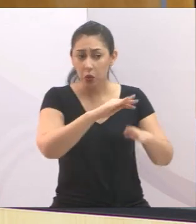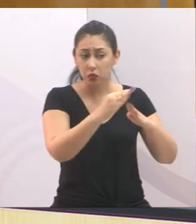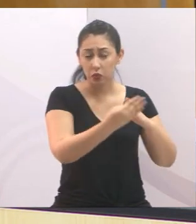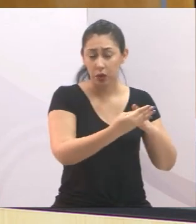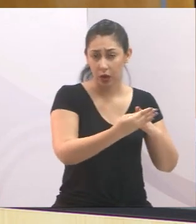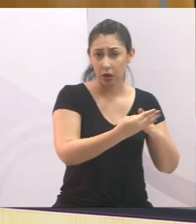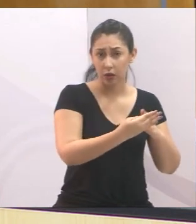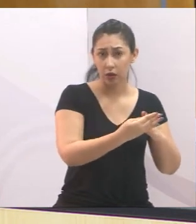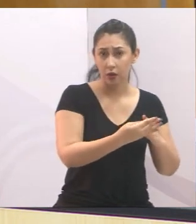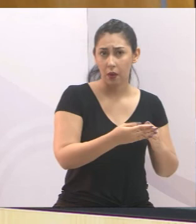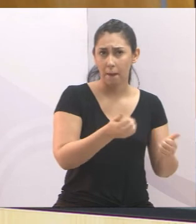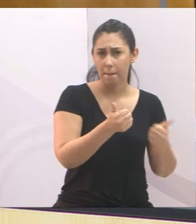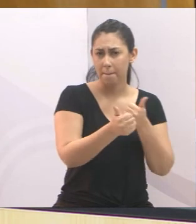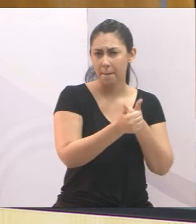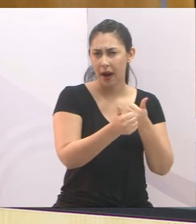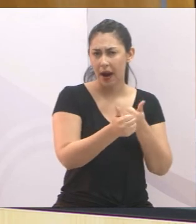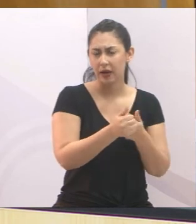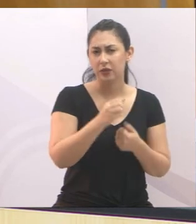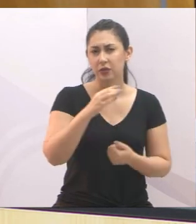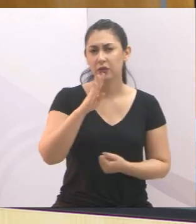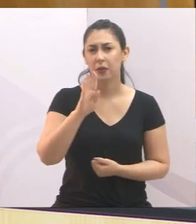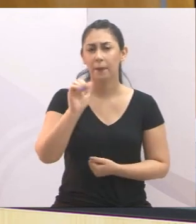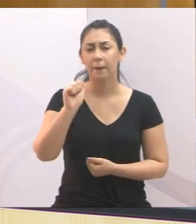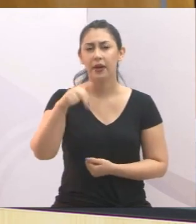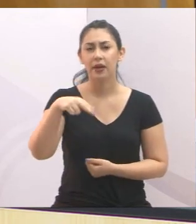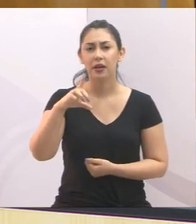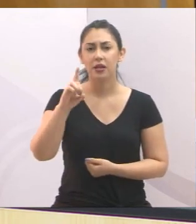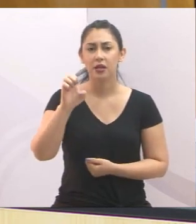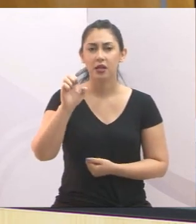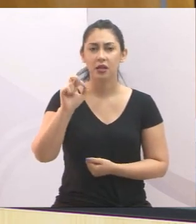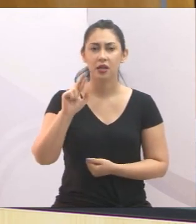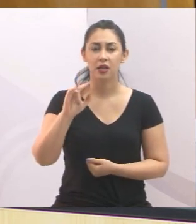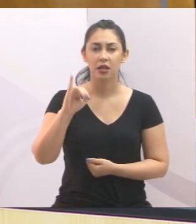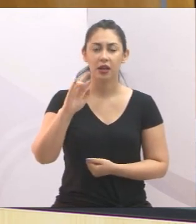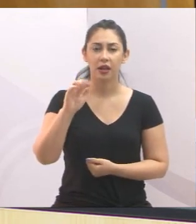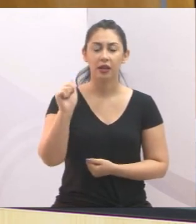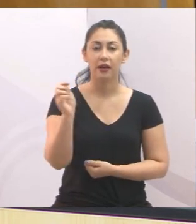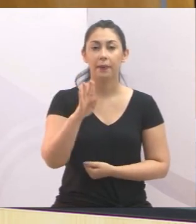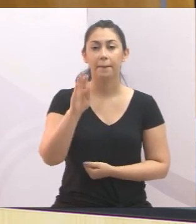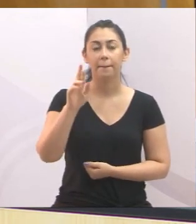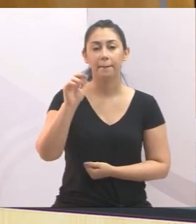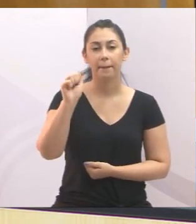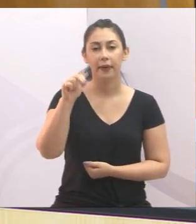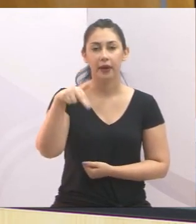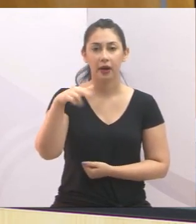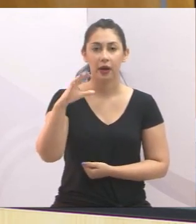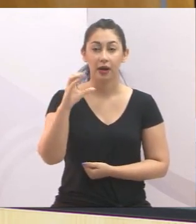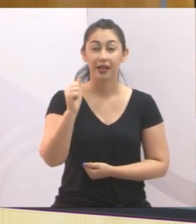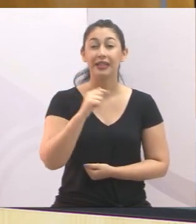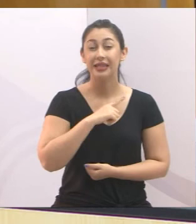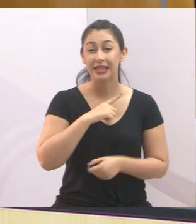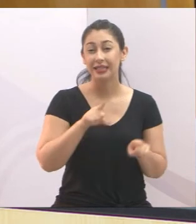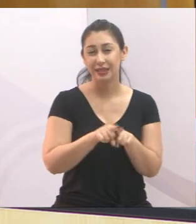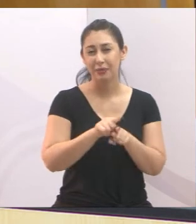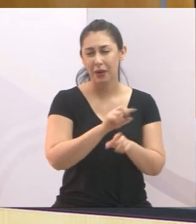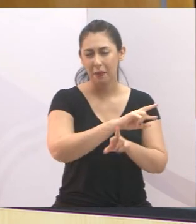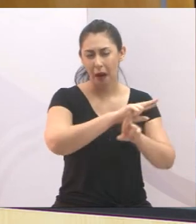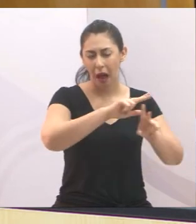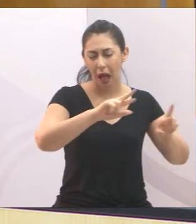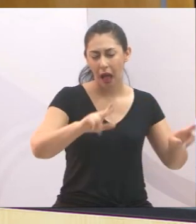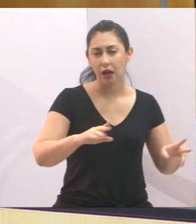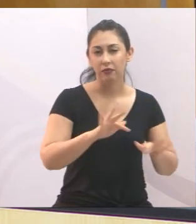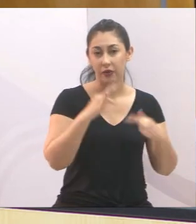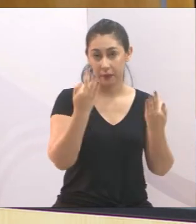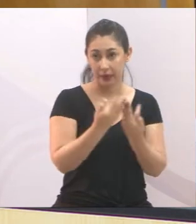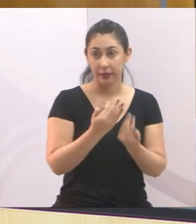Valente, no bairro Bandeira Branca, cerca de 240 famílias, ambos são assentamentos. Considerando que esses moradores, os demais,